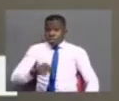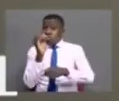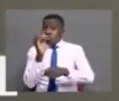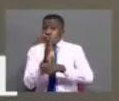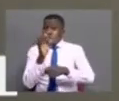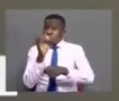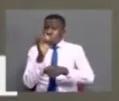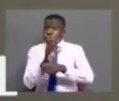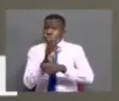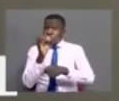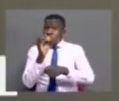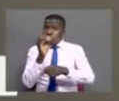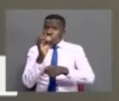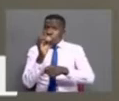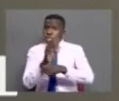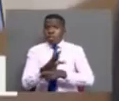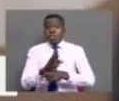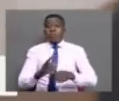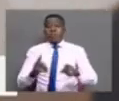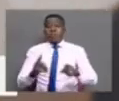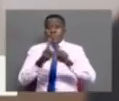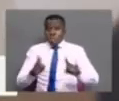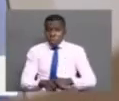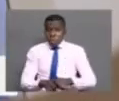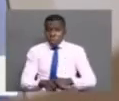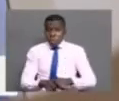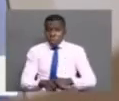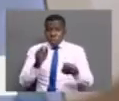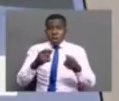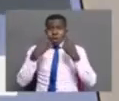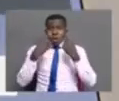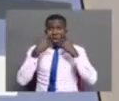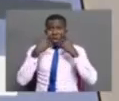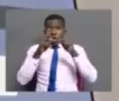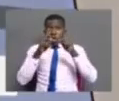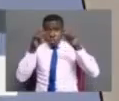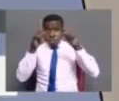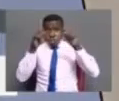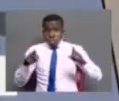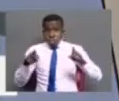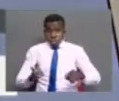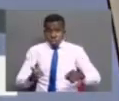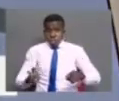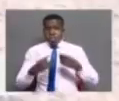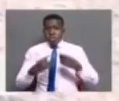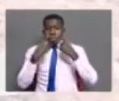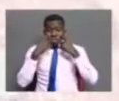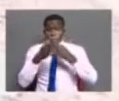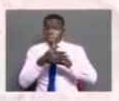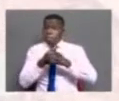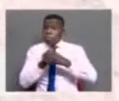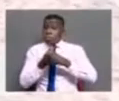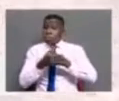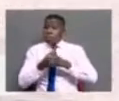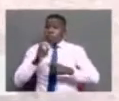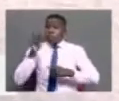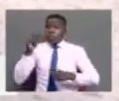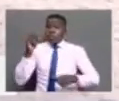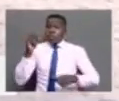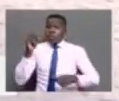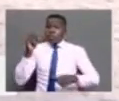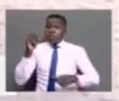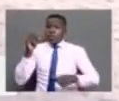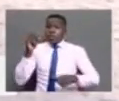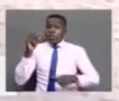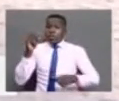genético de uma série de exames para que o distúrbio não volta a acontecer os meninos já